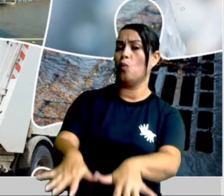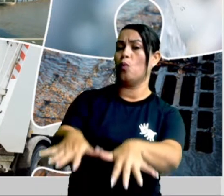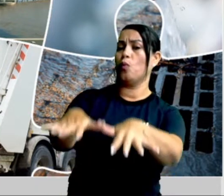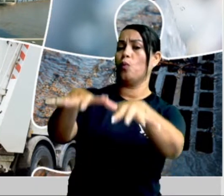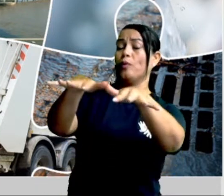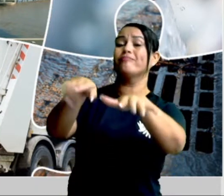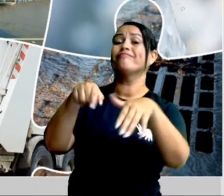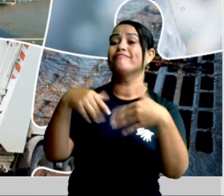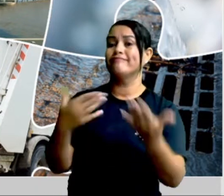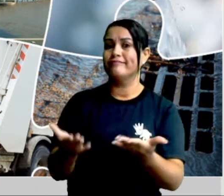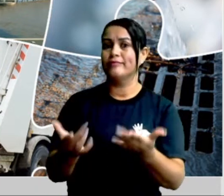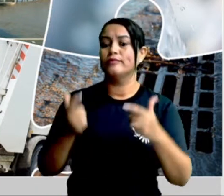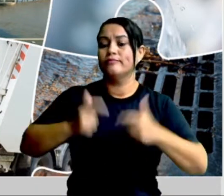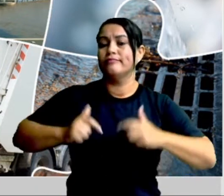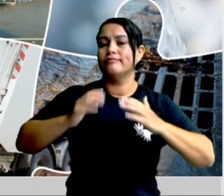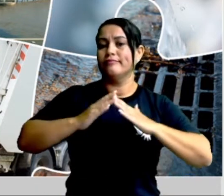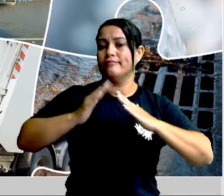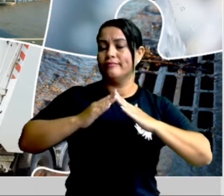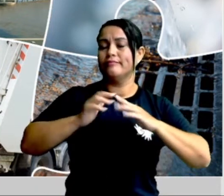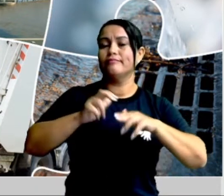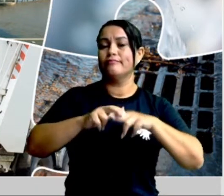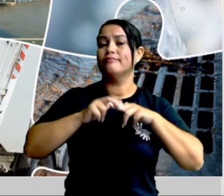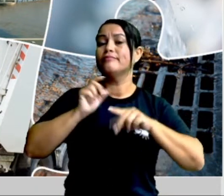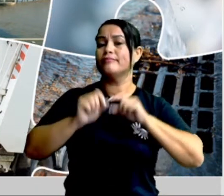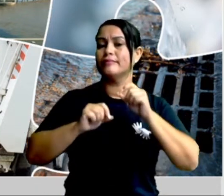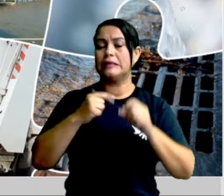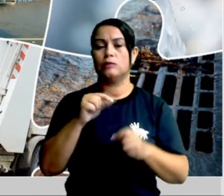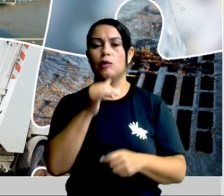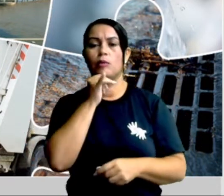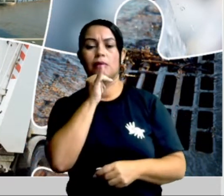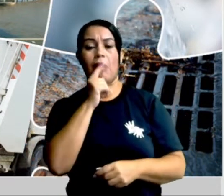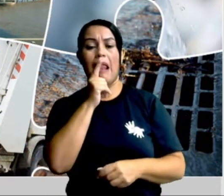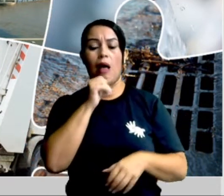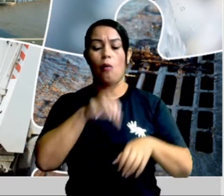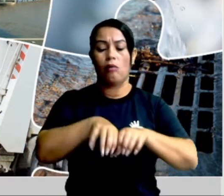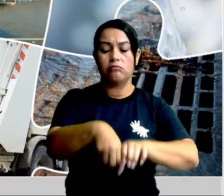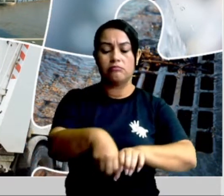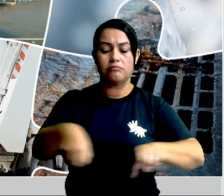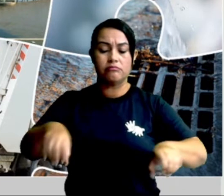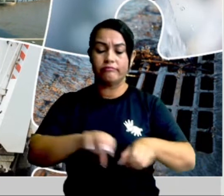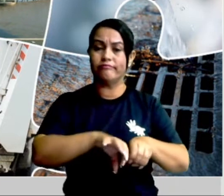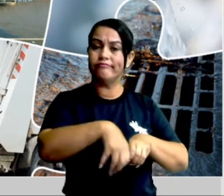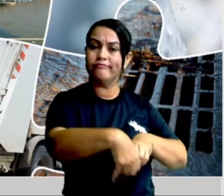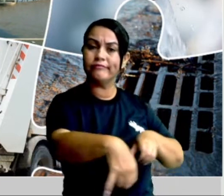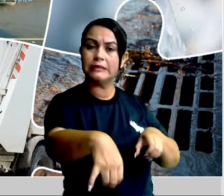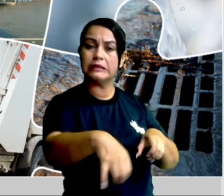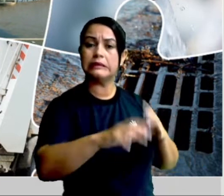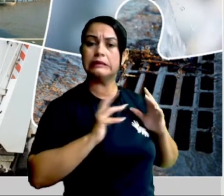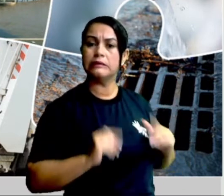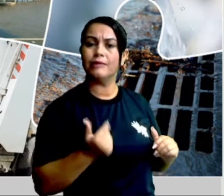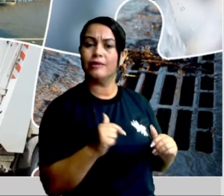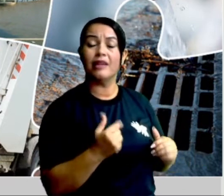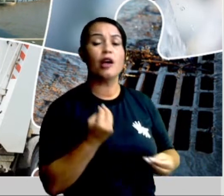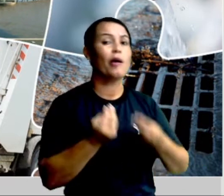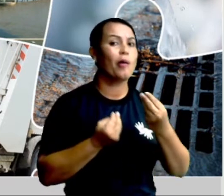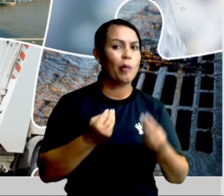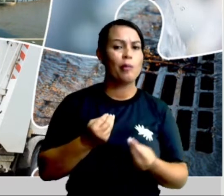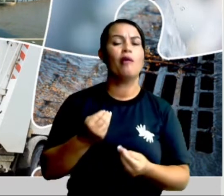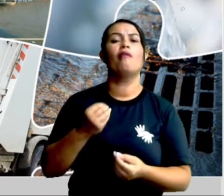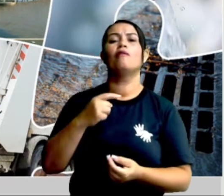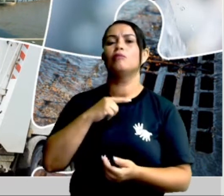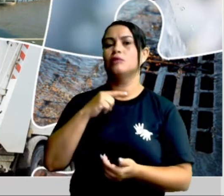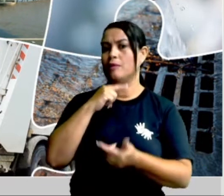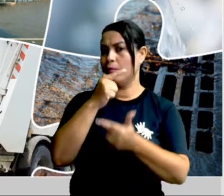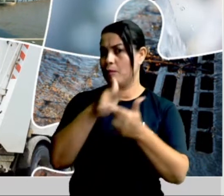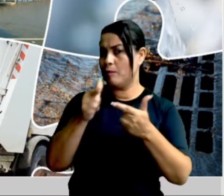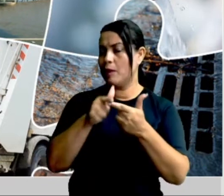na região em que nós vivemos. Se a gente não tem água encanada, água tratada, a gente vai acabar, de certa forma, tendo que